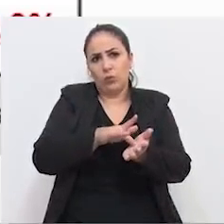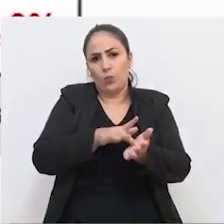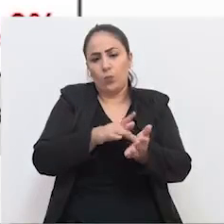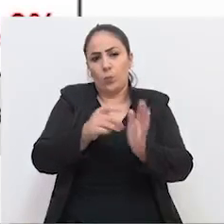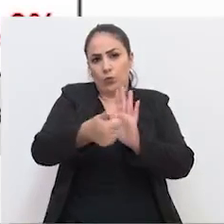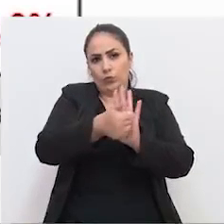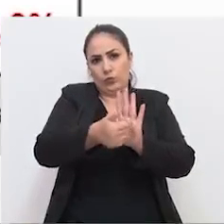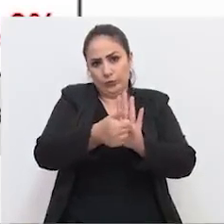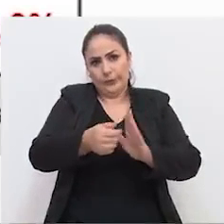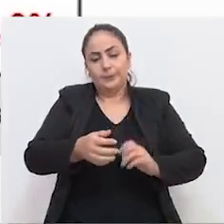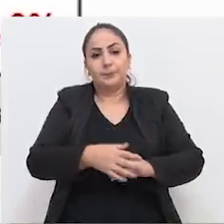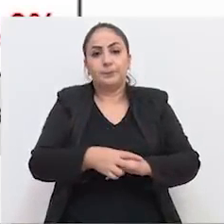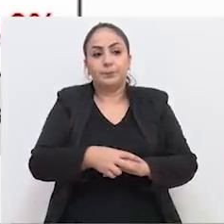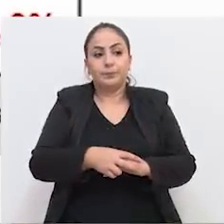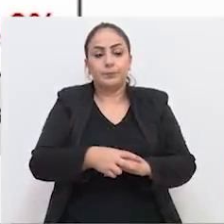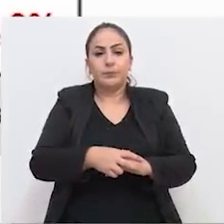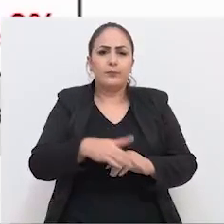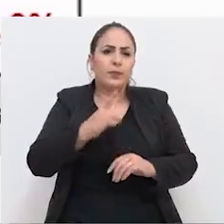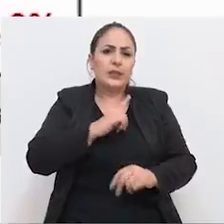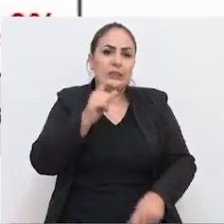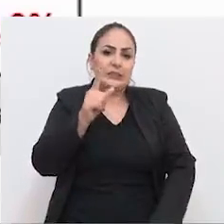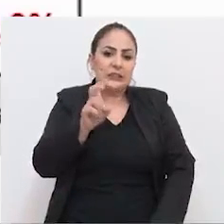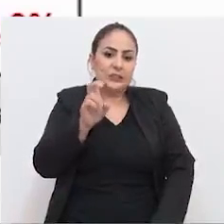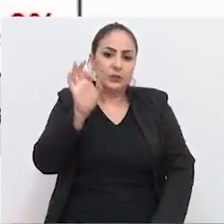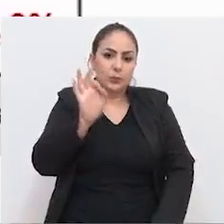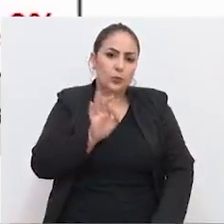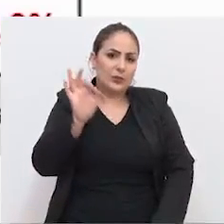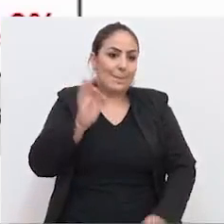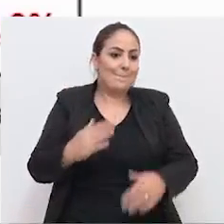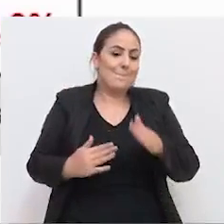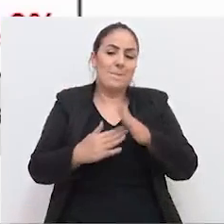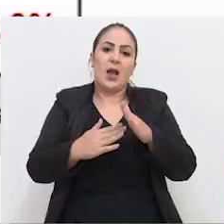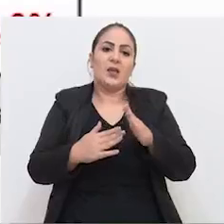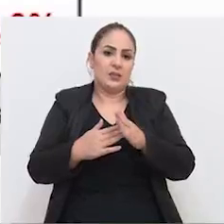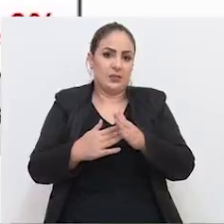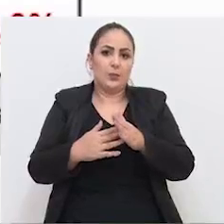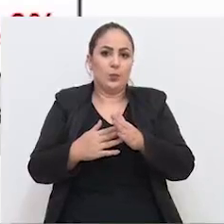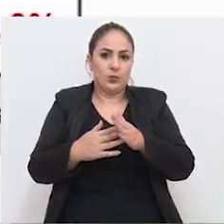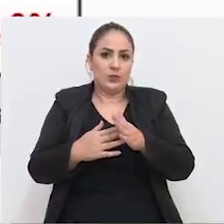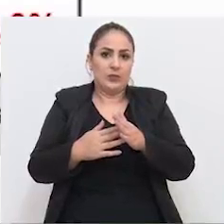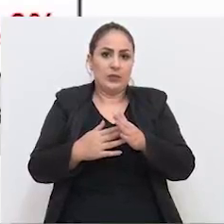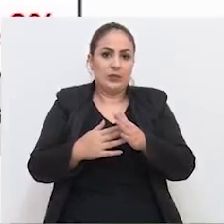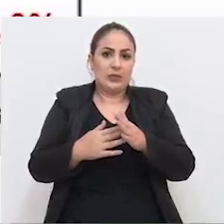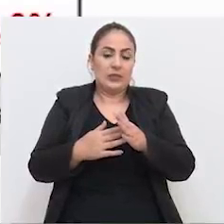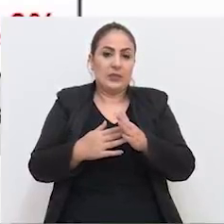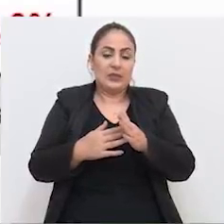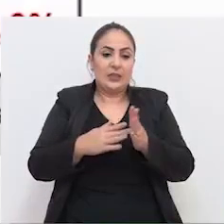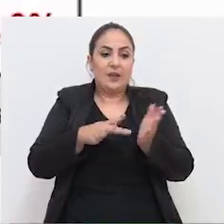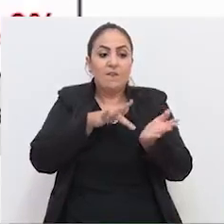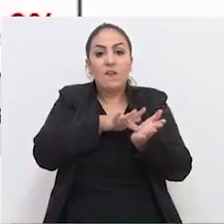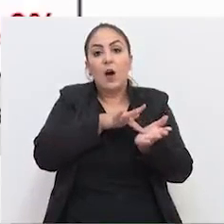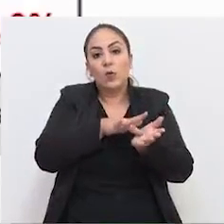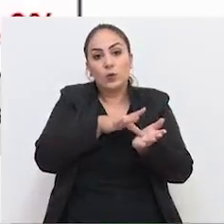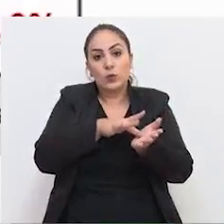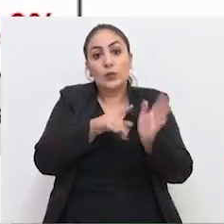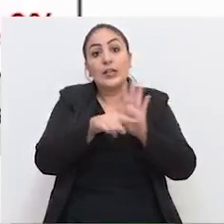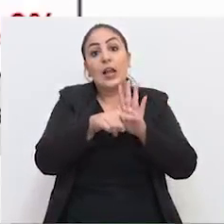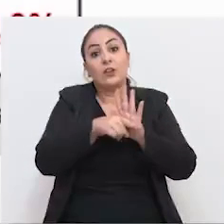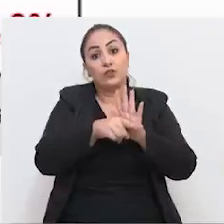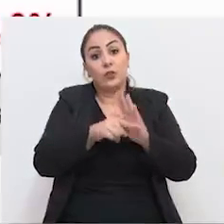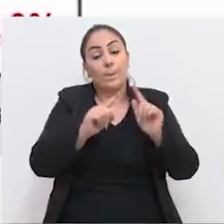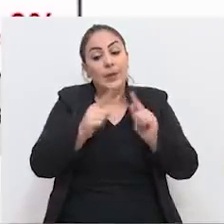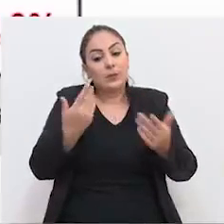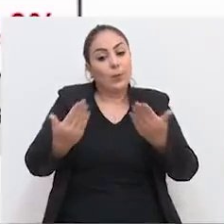e tem uma proporção de cerca de 15% no máximo de falsos negativos, e isso, comparado com outros